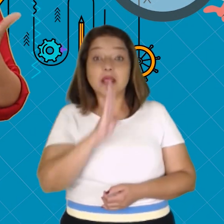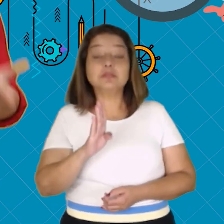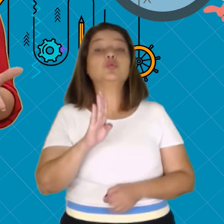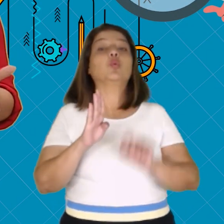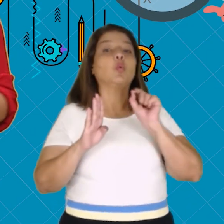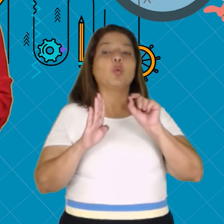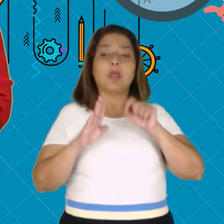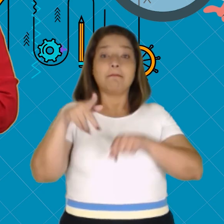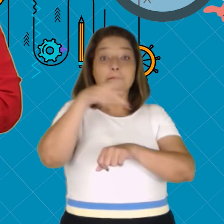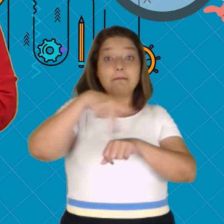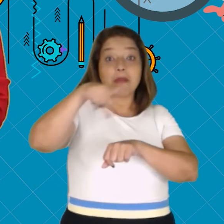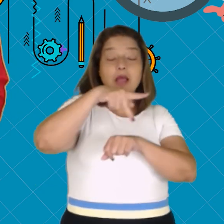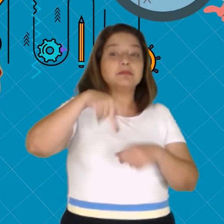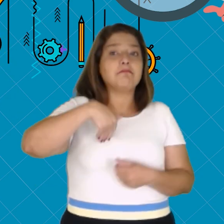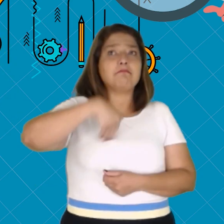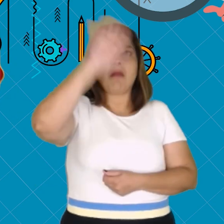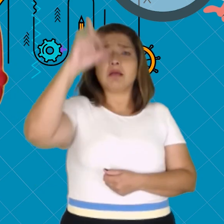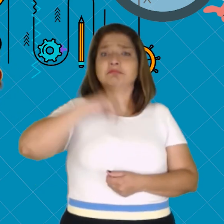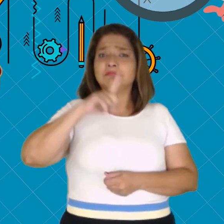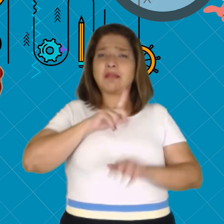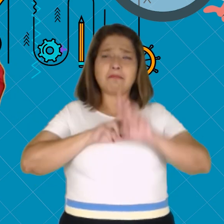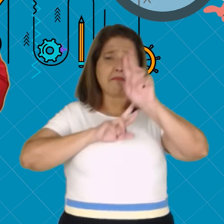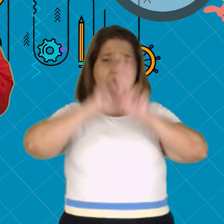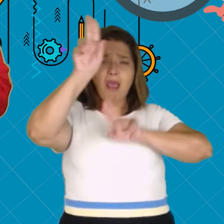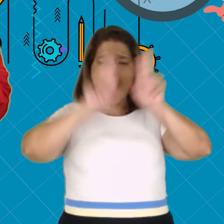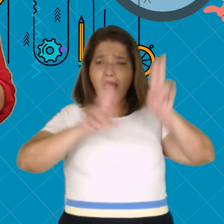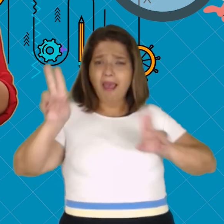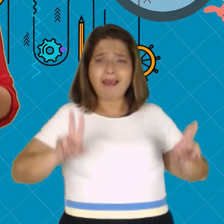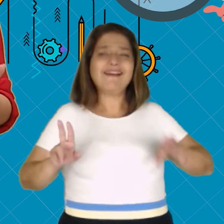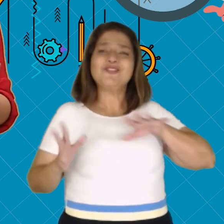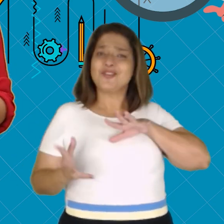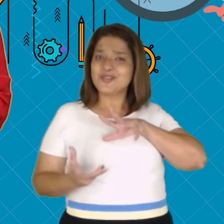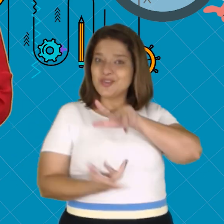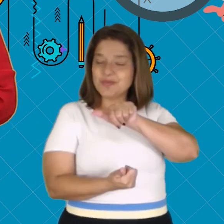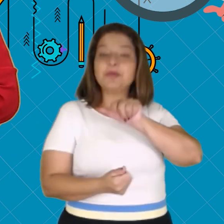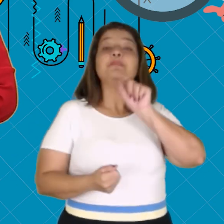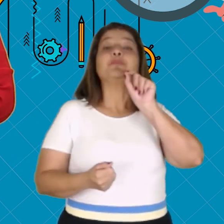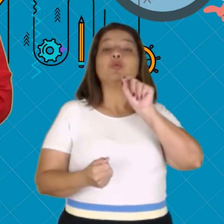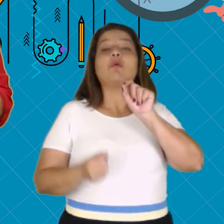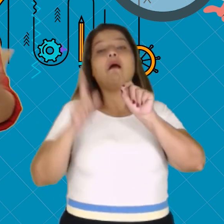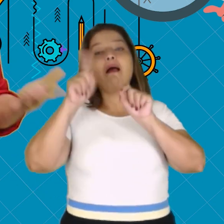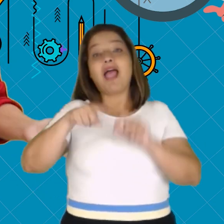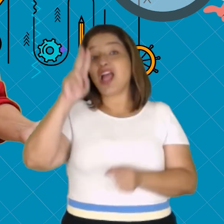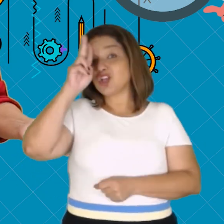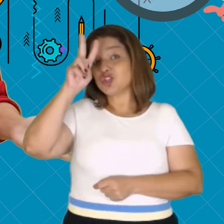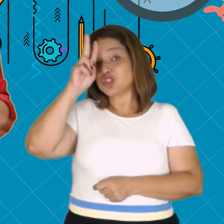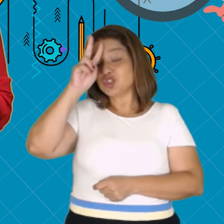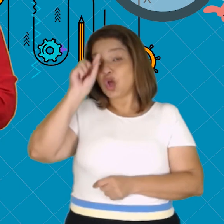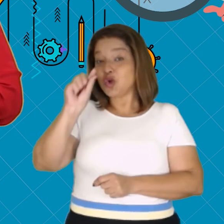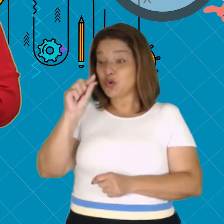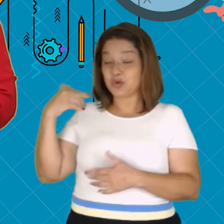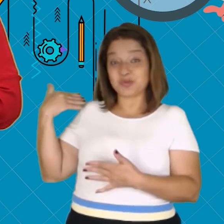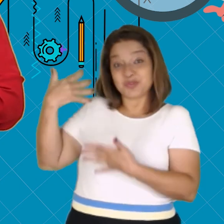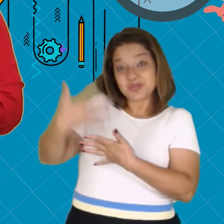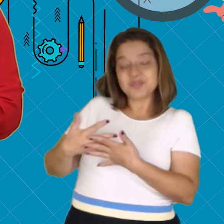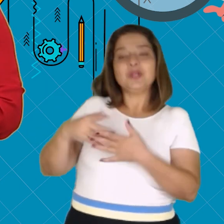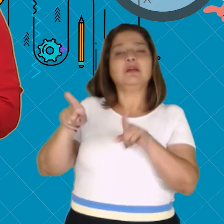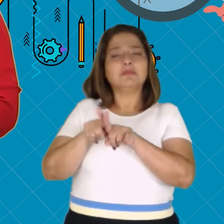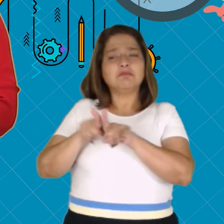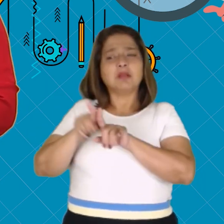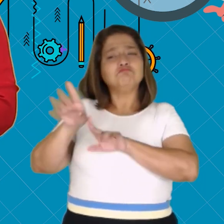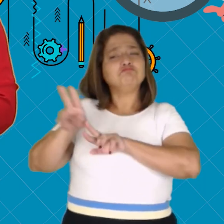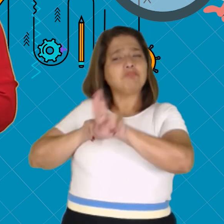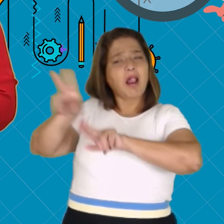O Brasil é um dos países mais diversificados do mundo, devido à sua história recente e